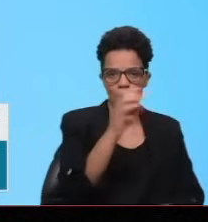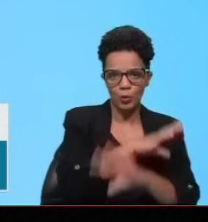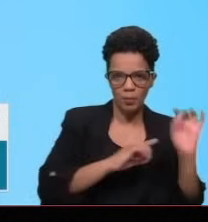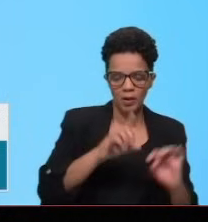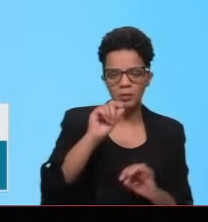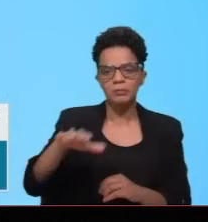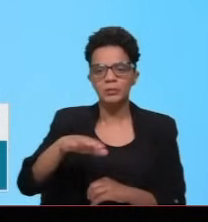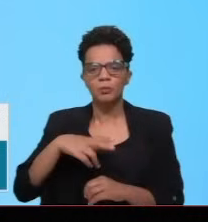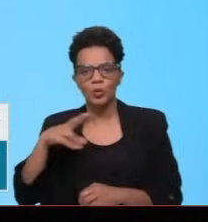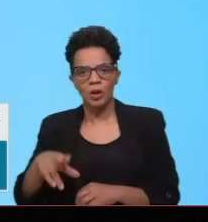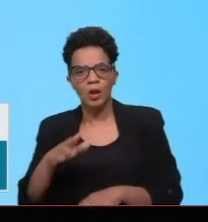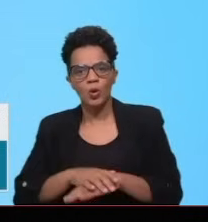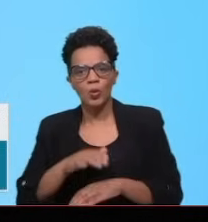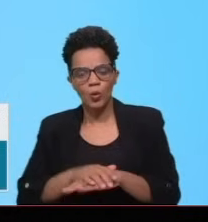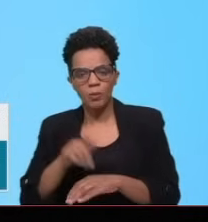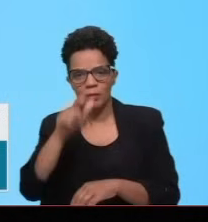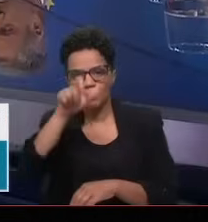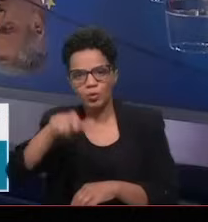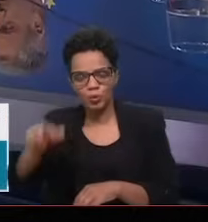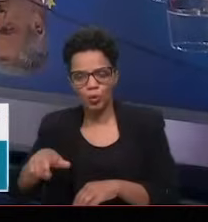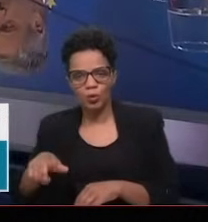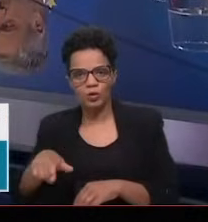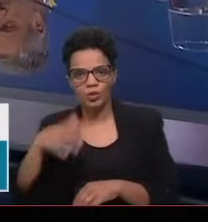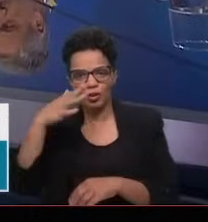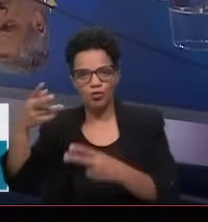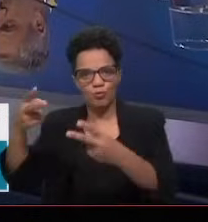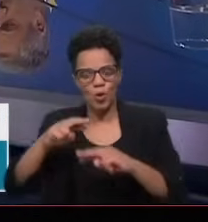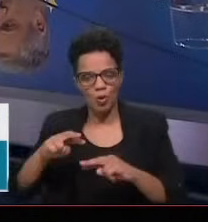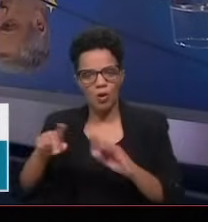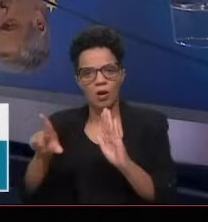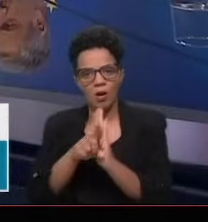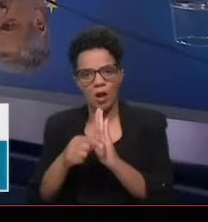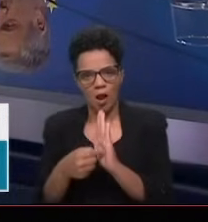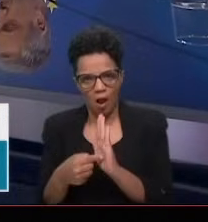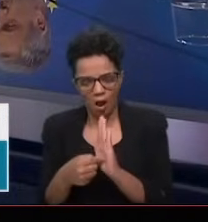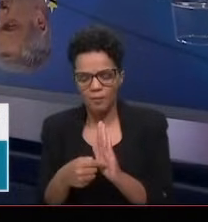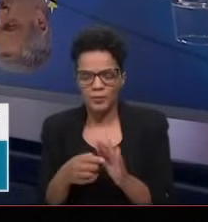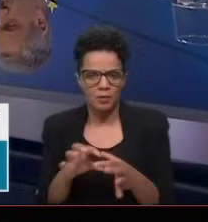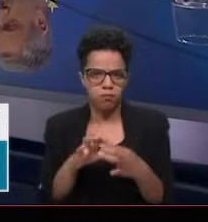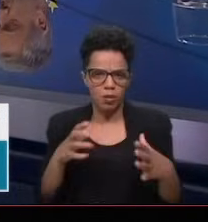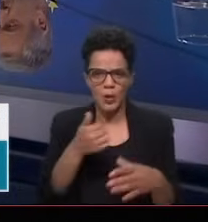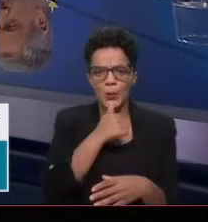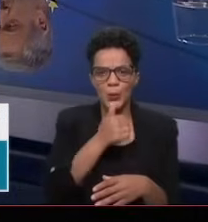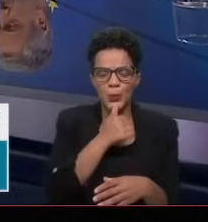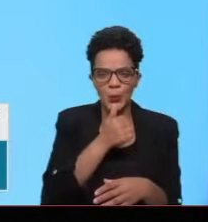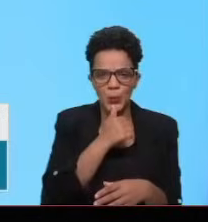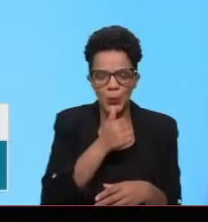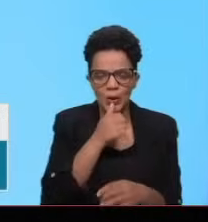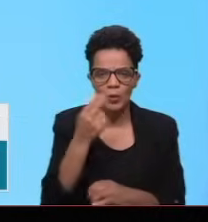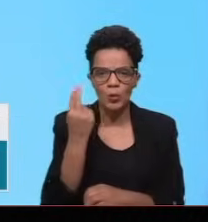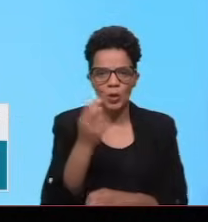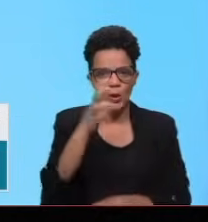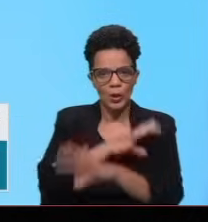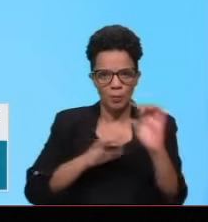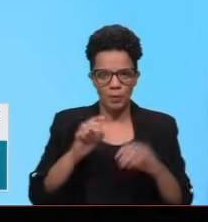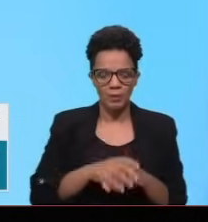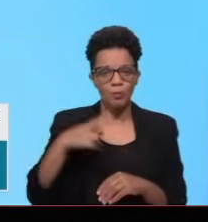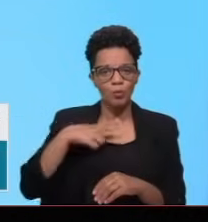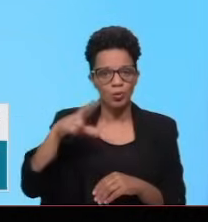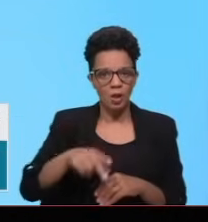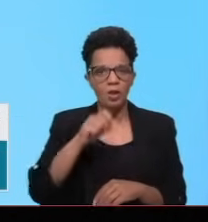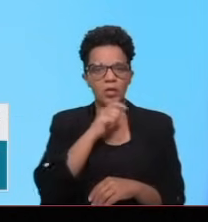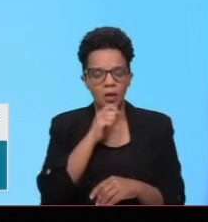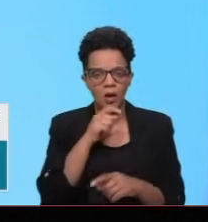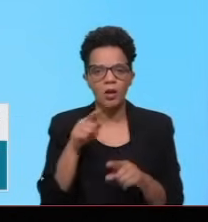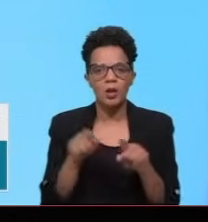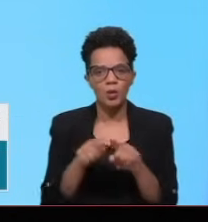Portugal com a regularização de migrantes e que é uma questão diversa e que não tem a ver com estas decisões que foram tomadas na União Europeia em Portugal claro que é possível fazer um processo